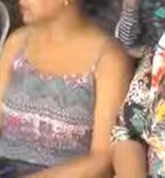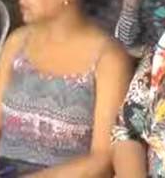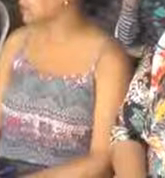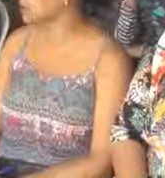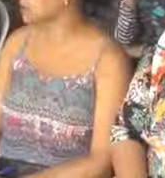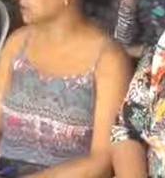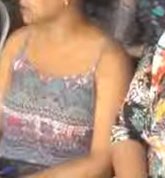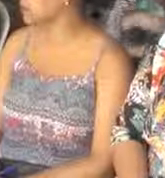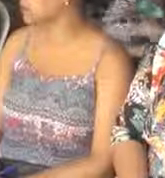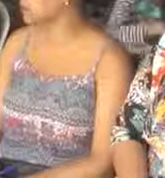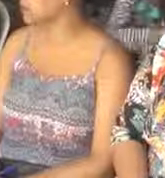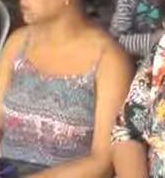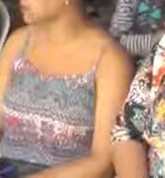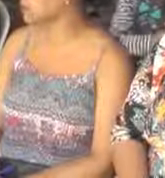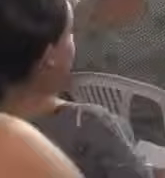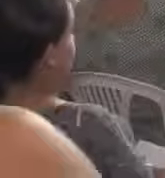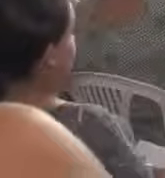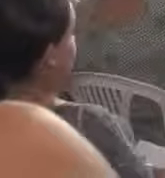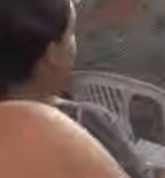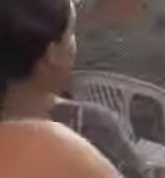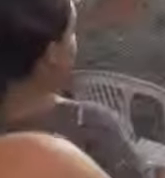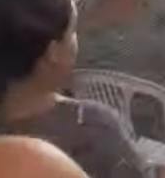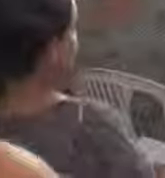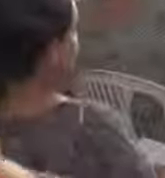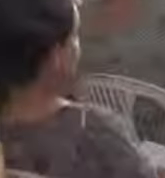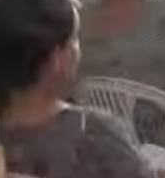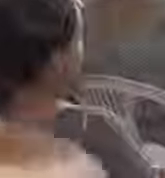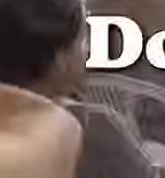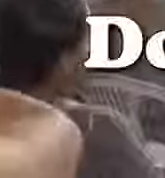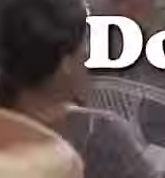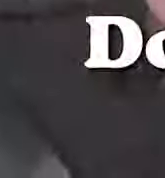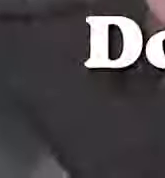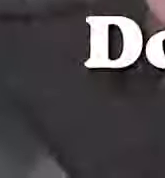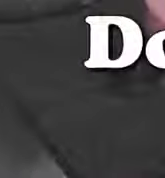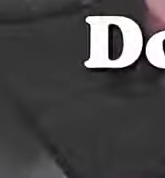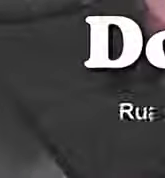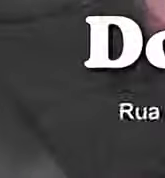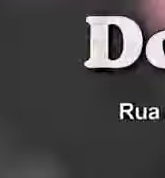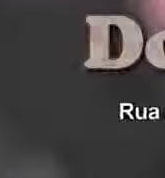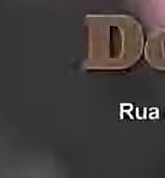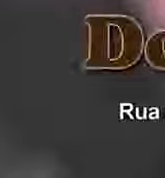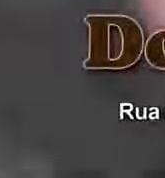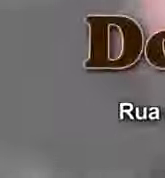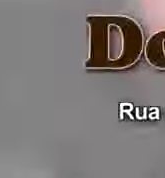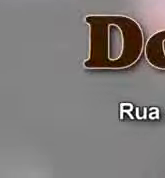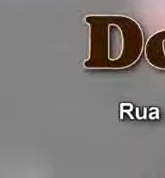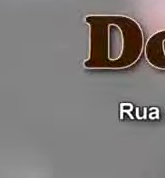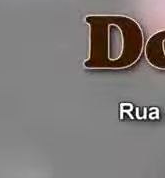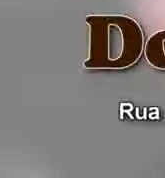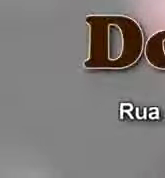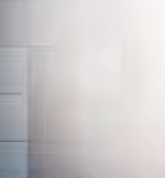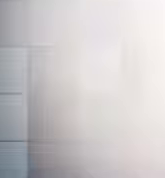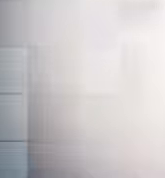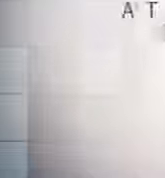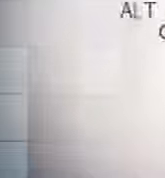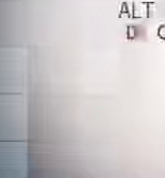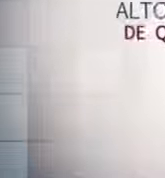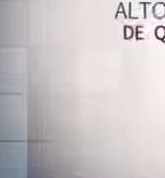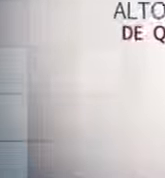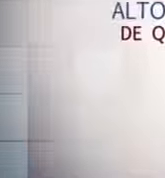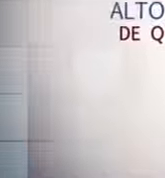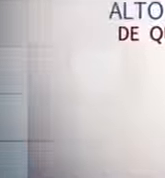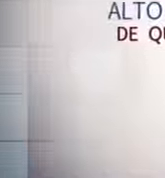3626-3850. Chegou a sua chance de se tornar o mais novo mestre culinário. Bomboniere Doce Sonho. Se você